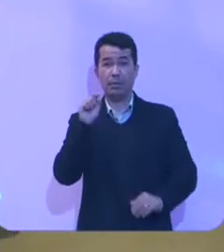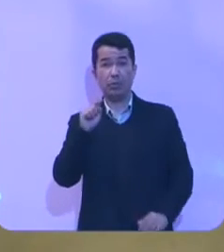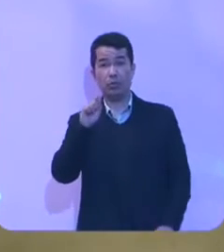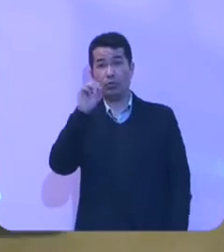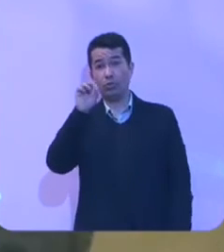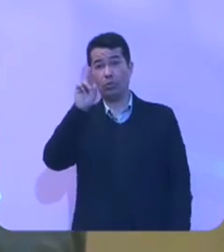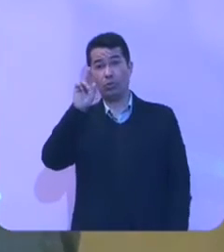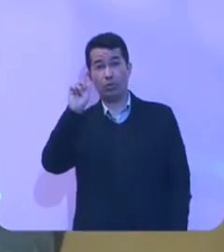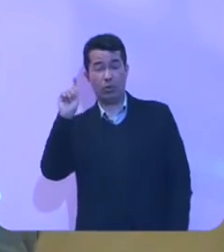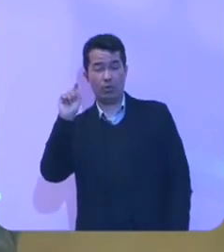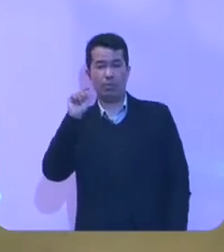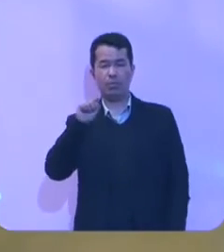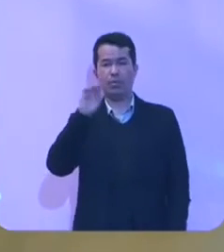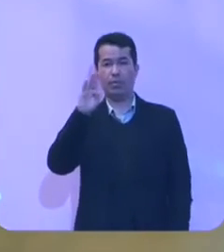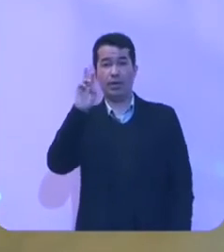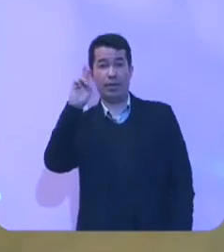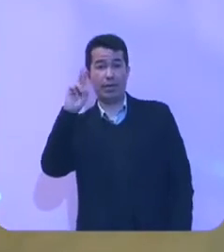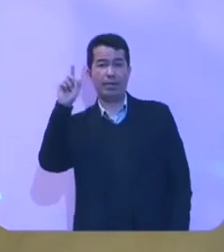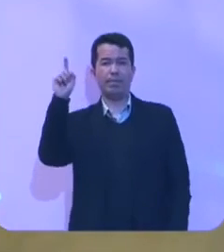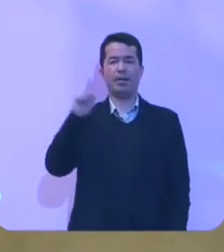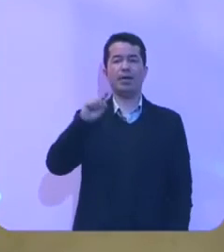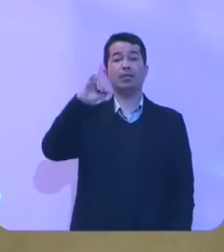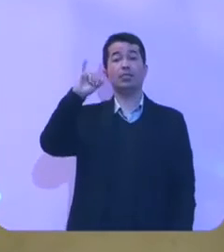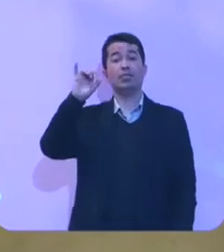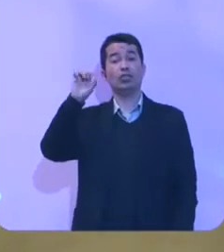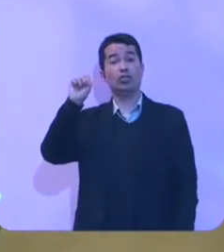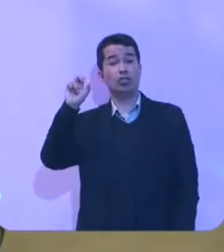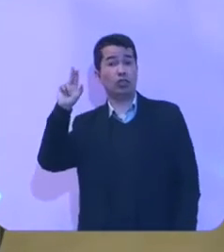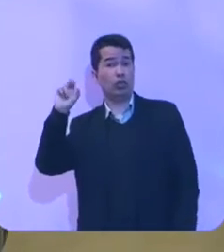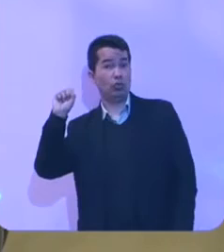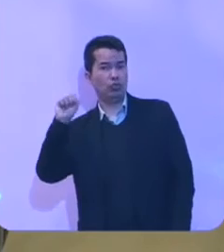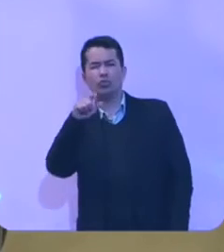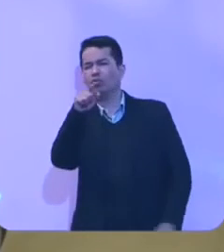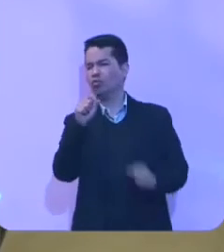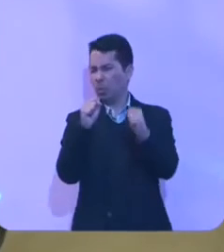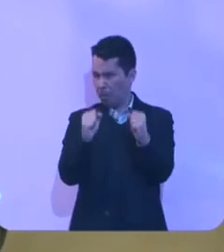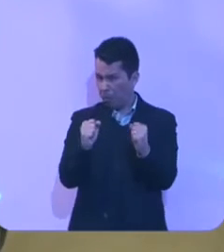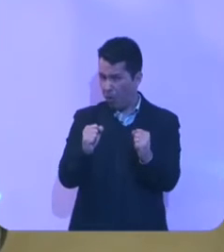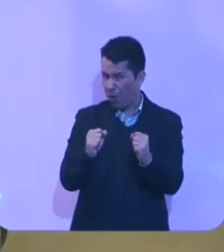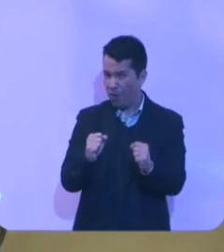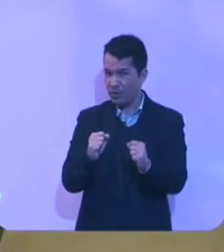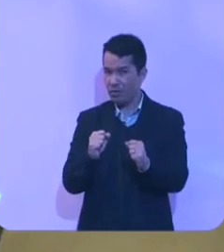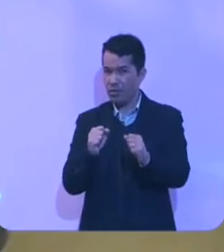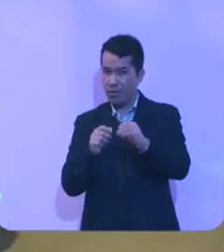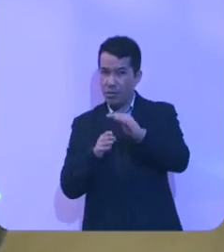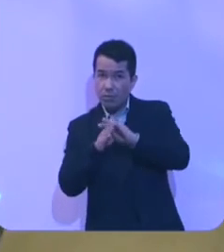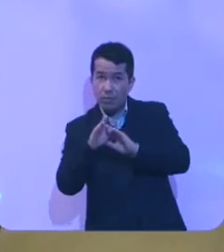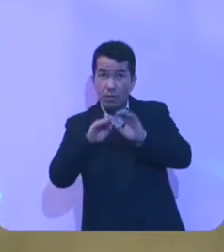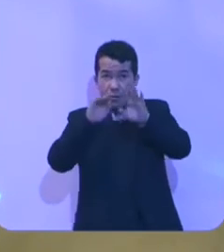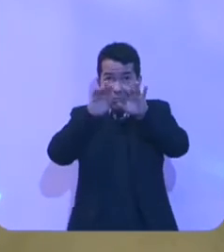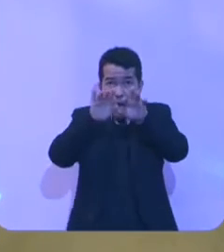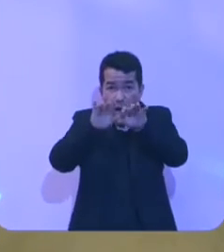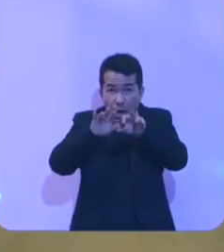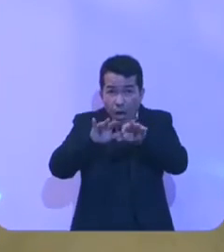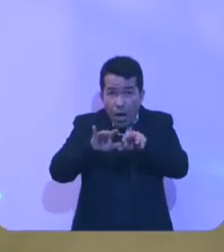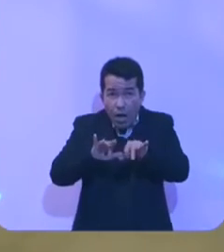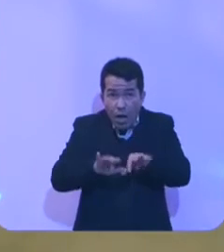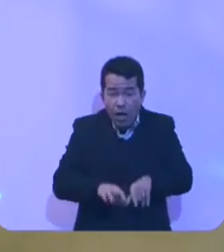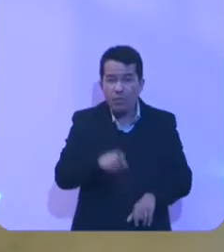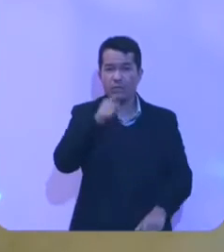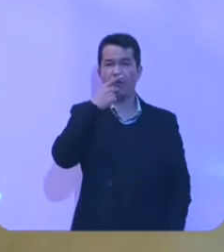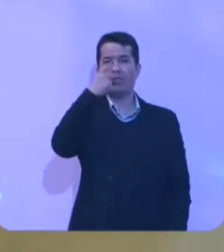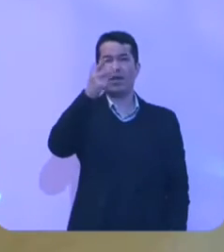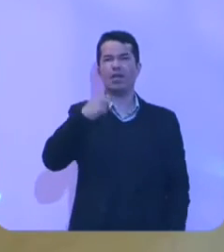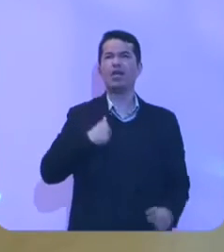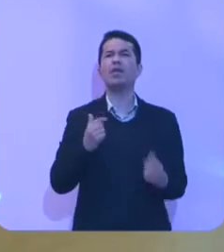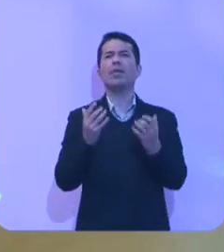pibcuritiba.org.br/Jesus. Entra nesse link aí e preencha lá aquele formulário e diga: eu quero ser acompanhado.